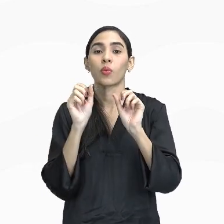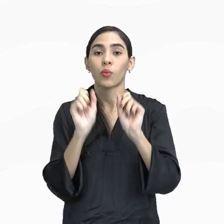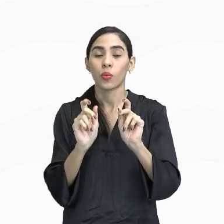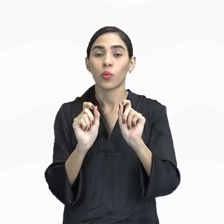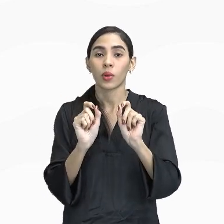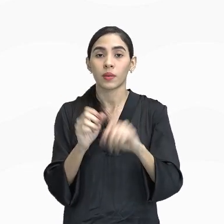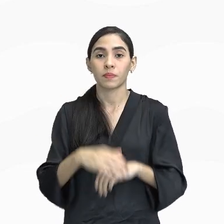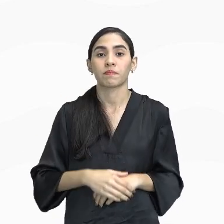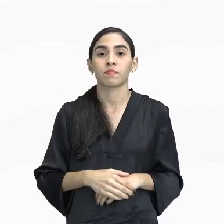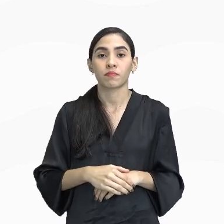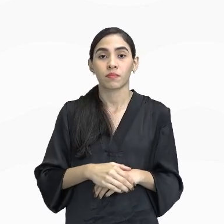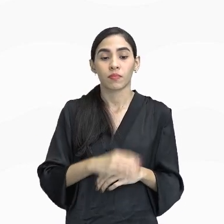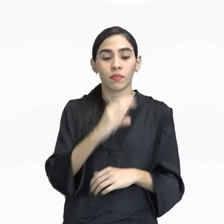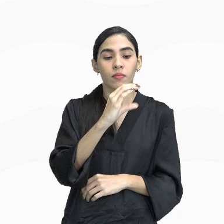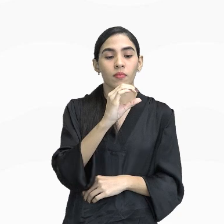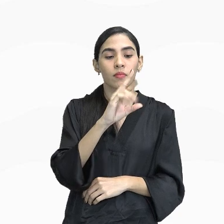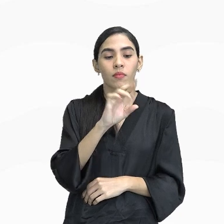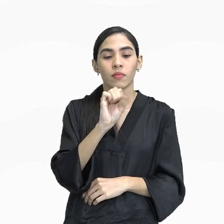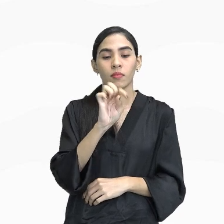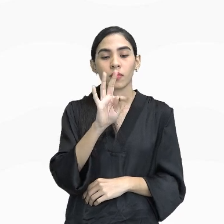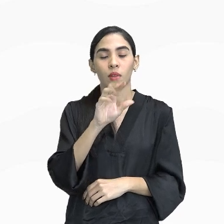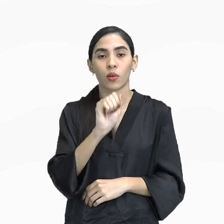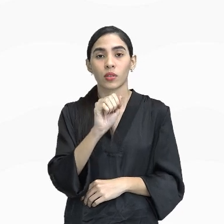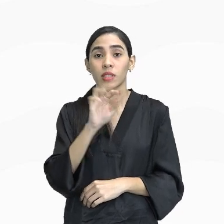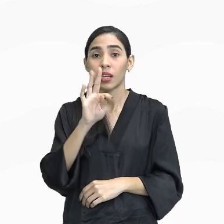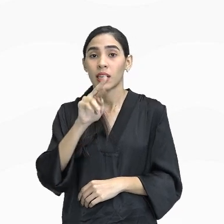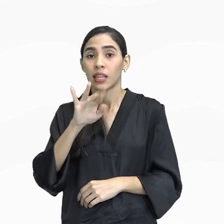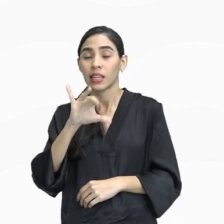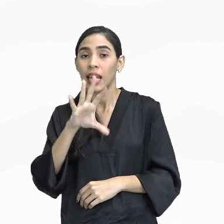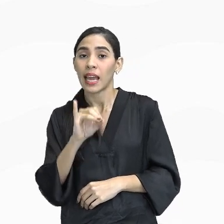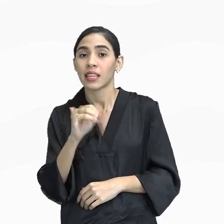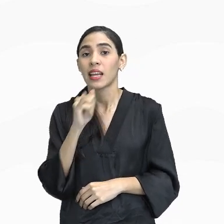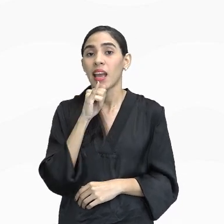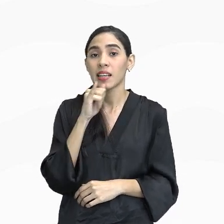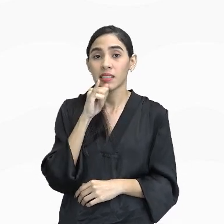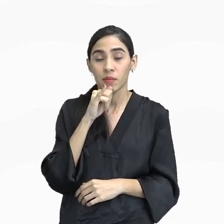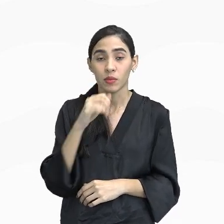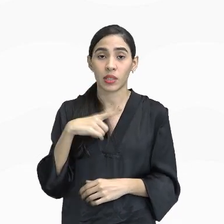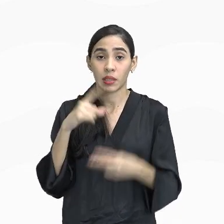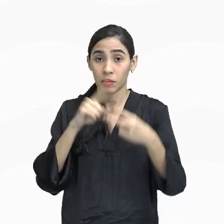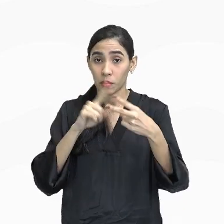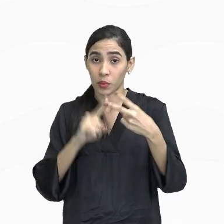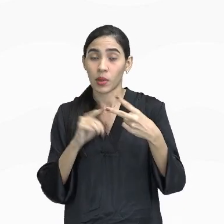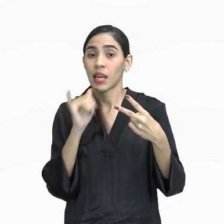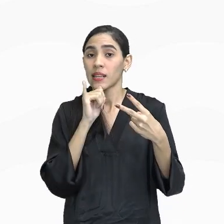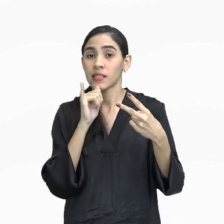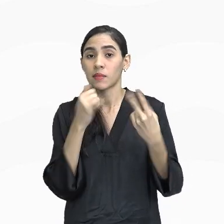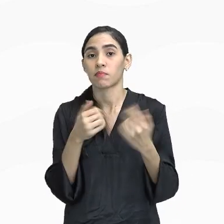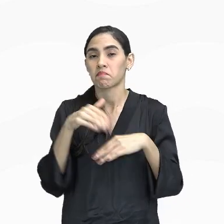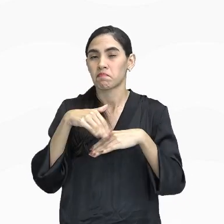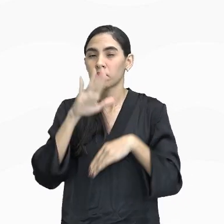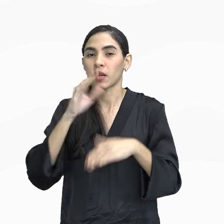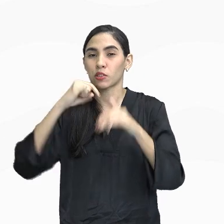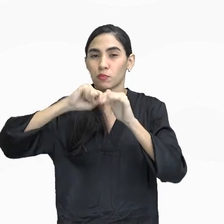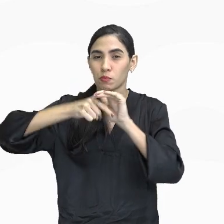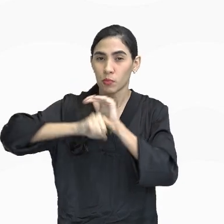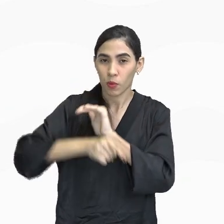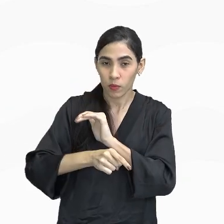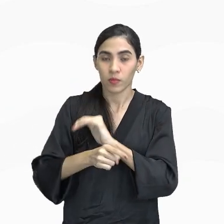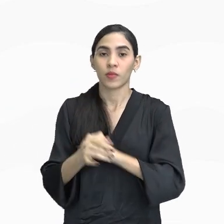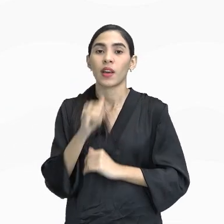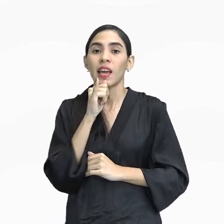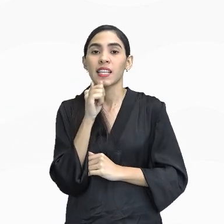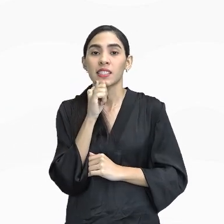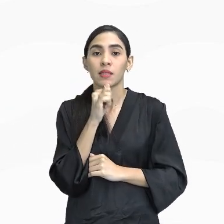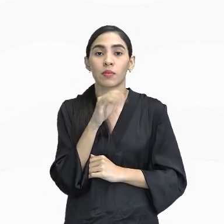a crosta terrestre. Então, especificamente, claro, a gente tem esses dois exemplos que estão mais envolvidos nisso, que é o